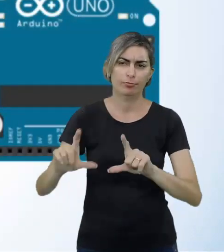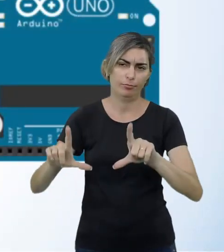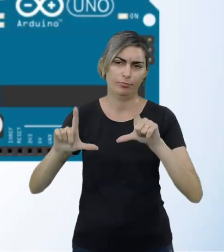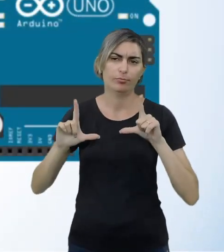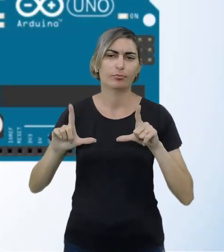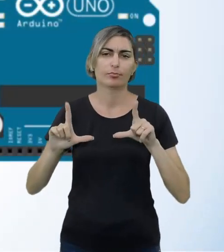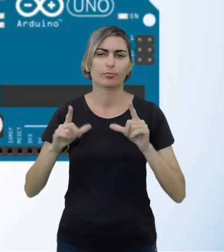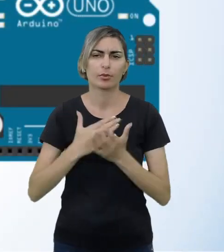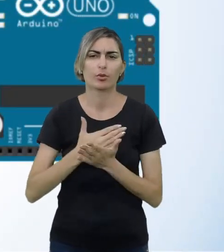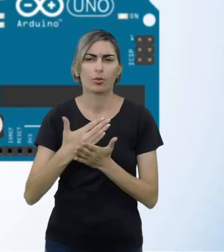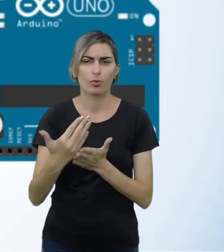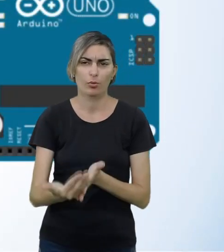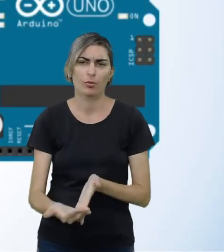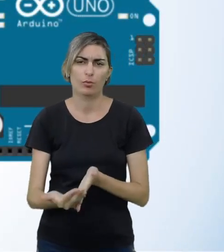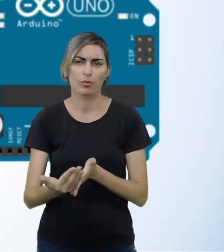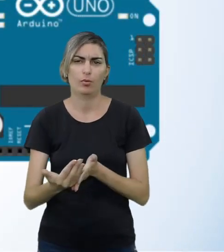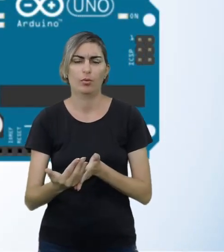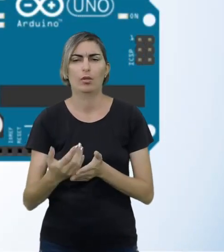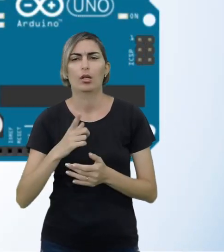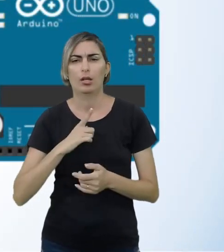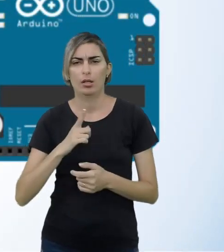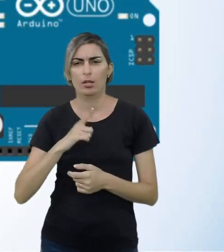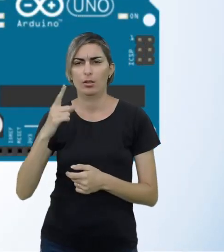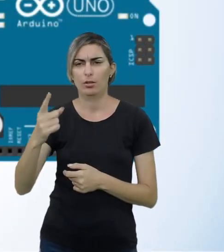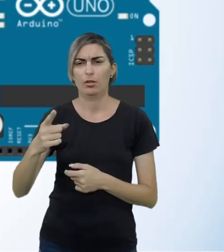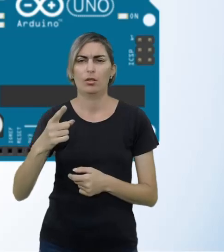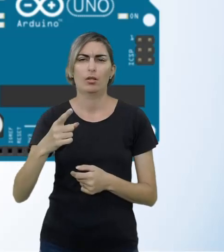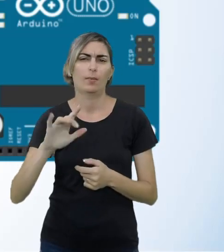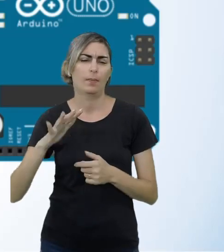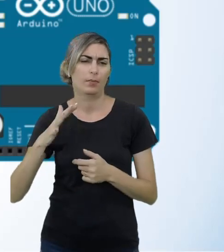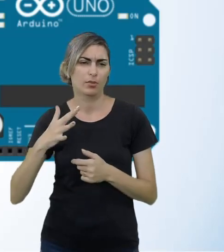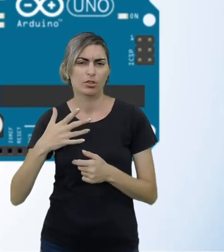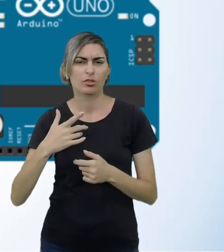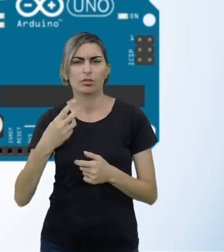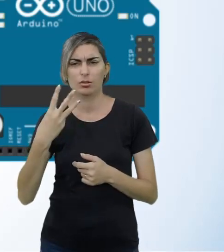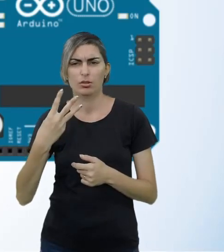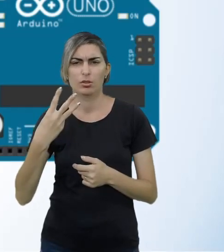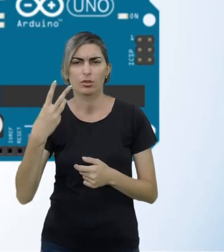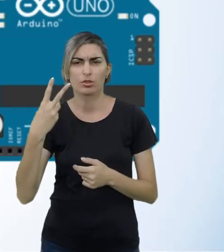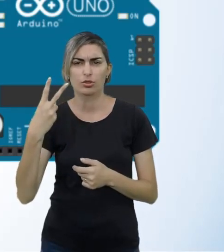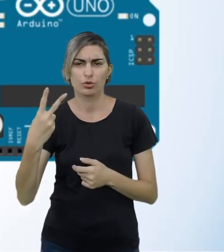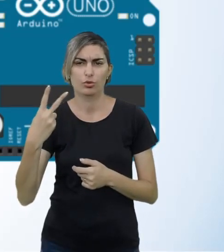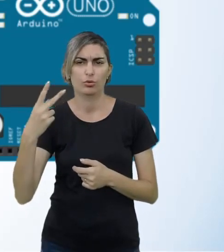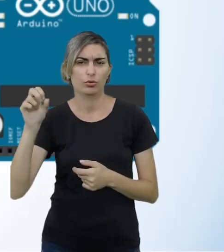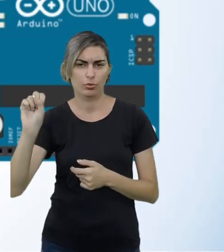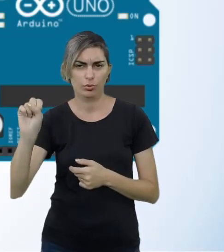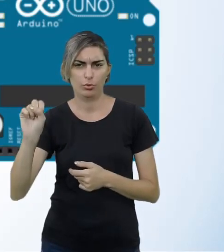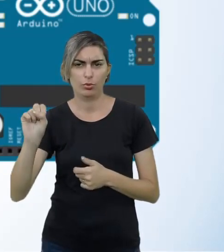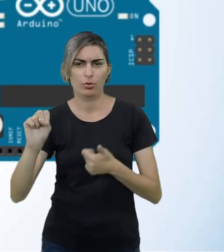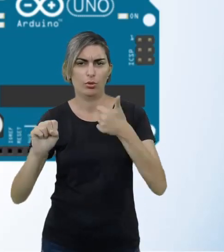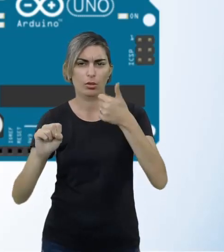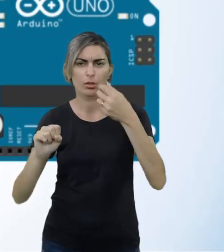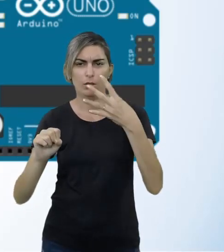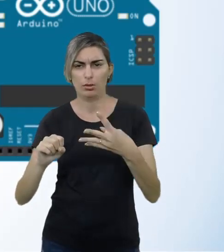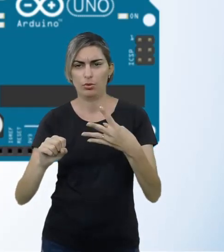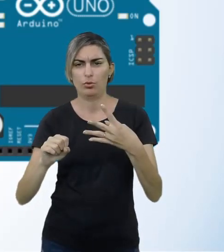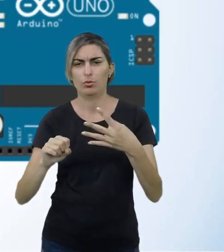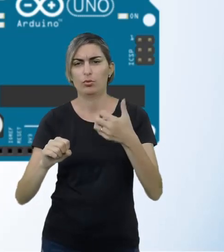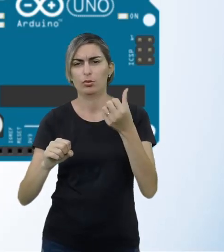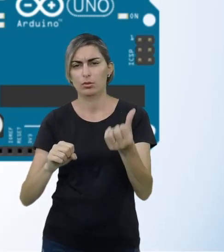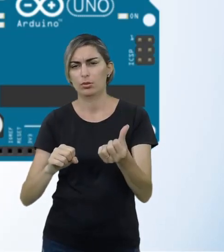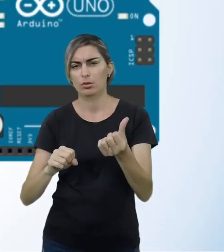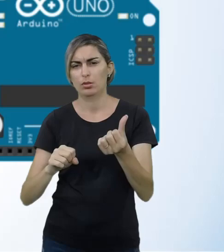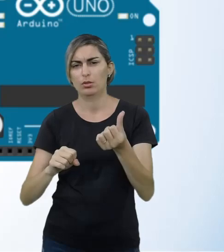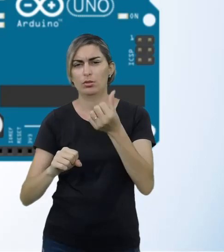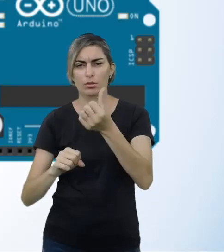placa ideal para quem está começando na prototipagem. Ela tem um microcontrolador ATmega 328, 14 portas digitais,